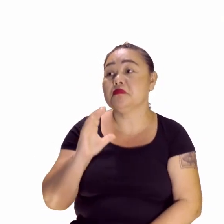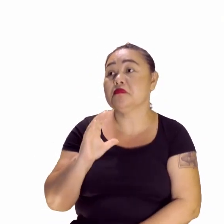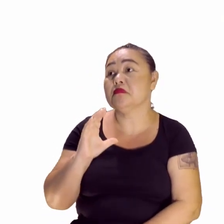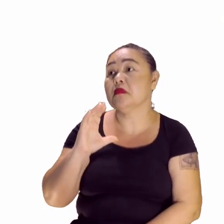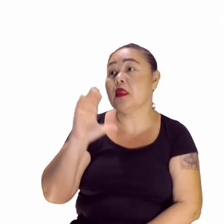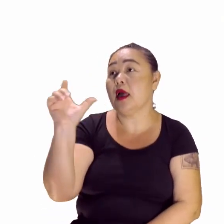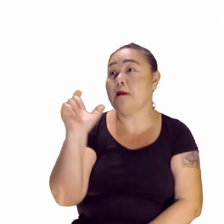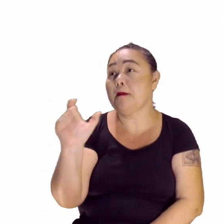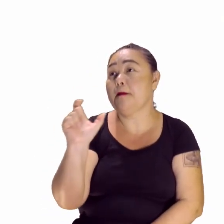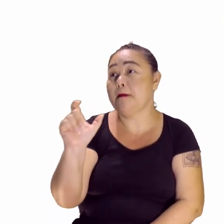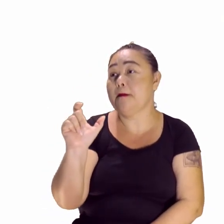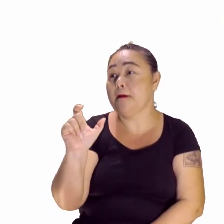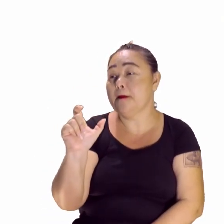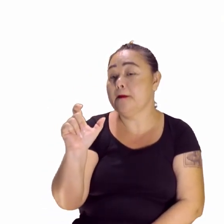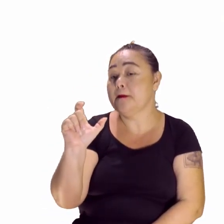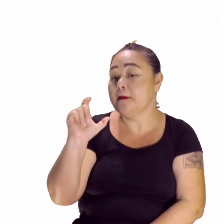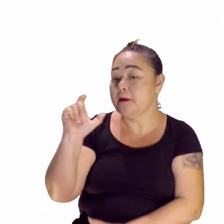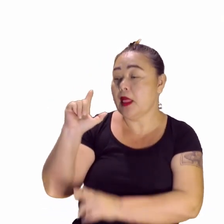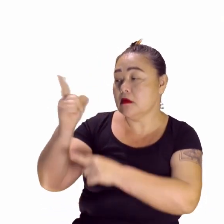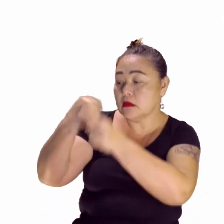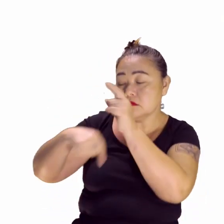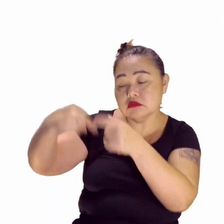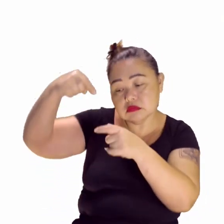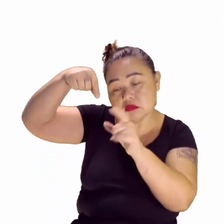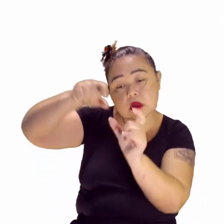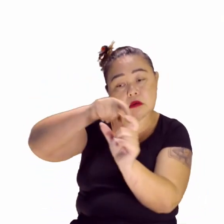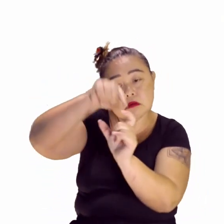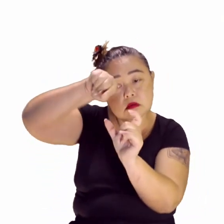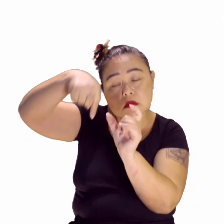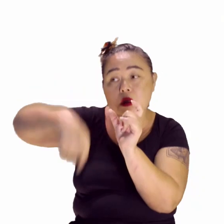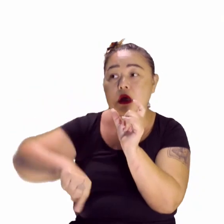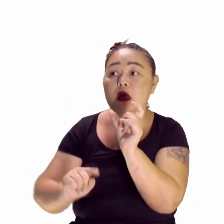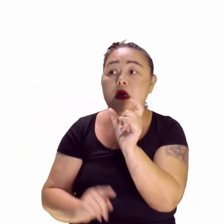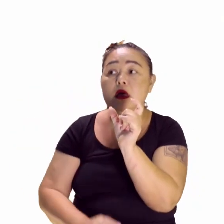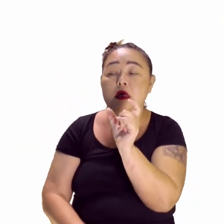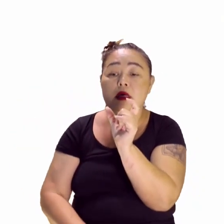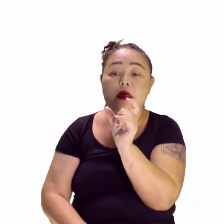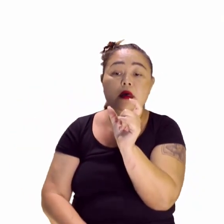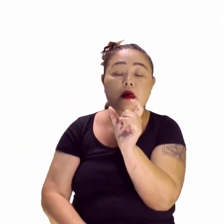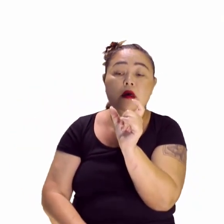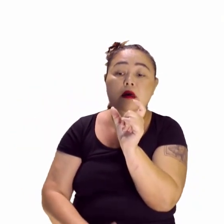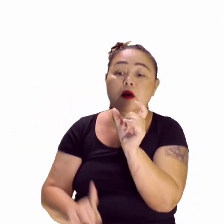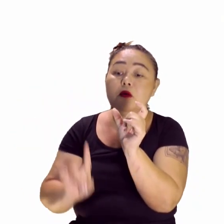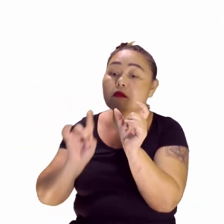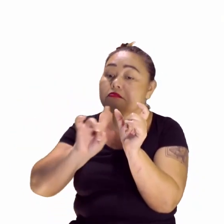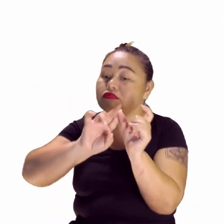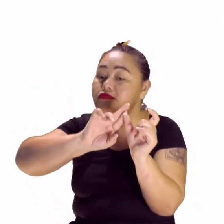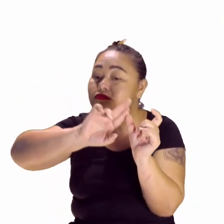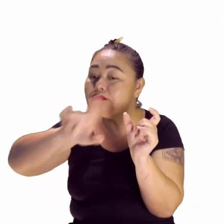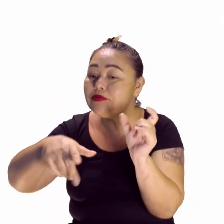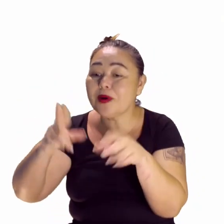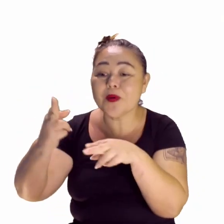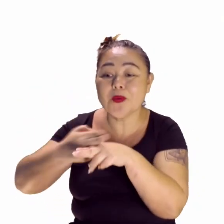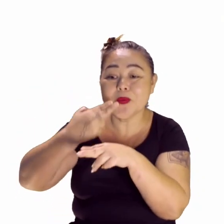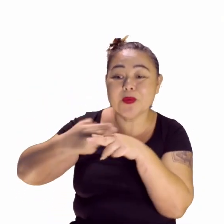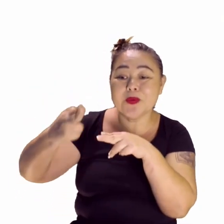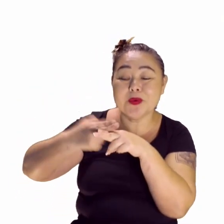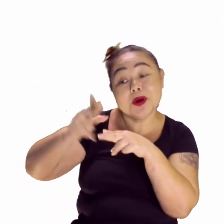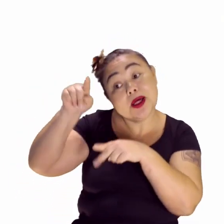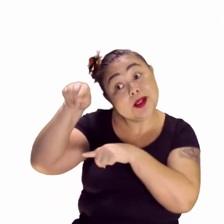a palavra etimologicamente falando Cacoal é o quê um monte de cacau exatamente